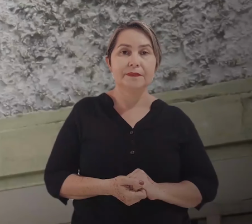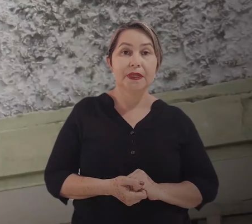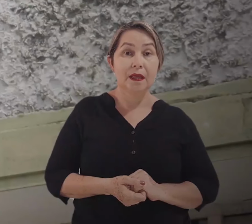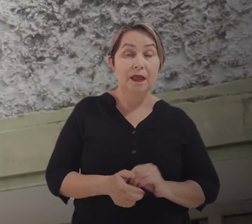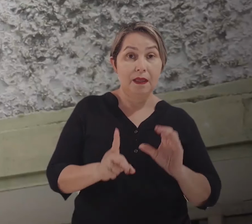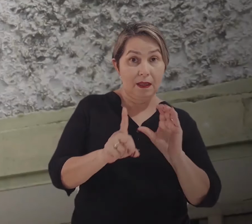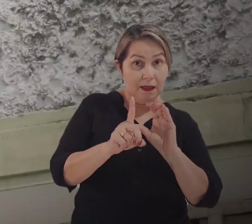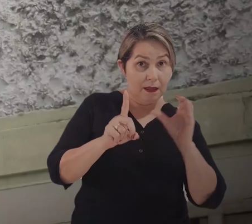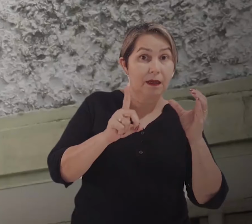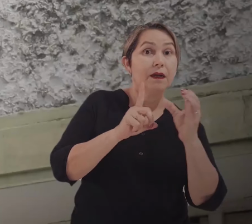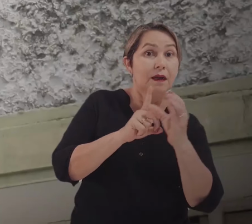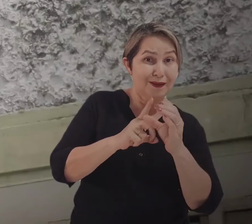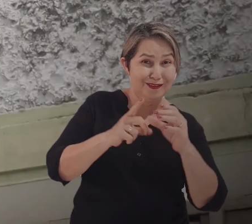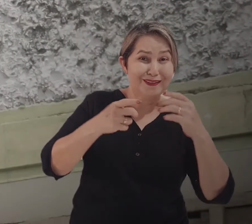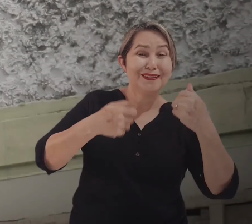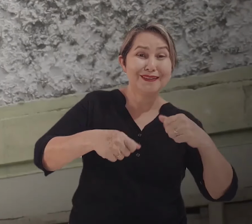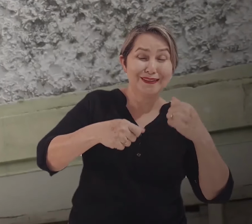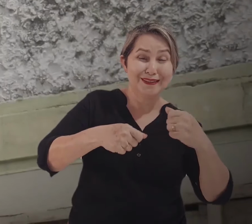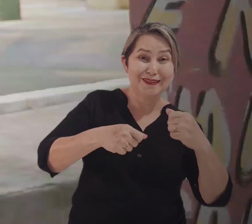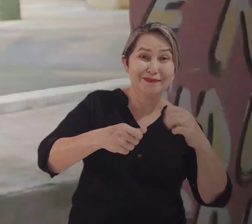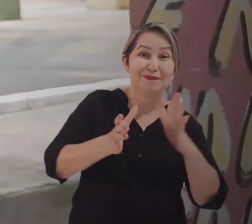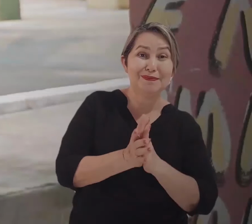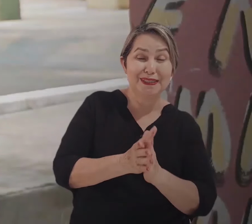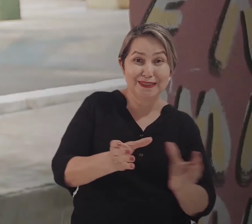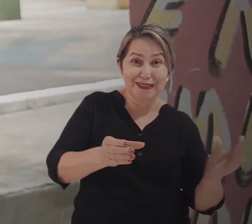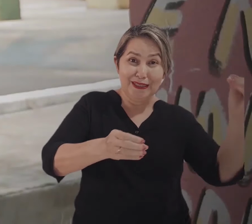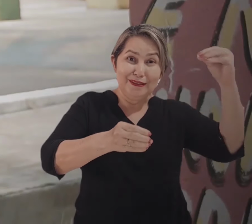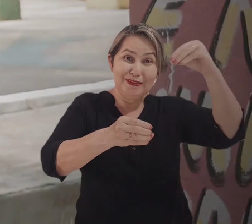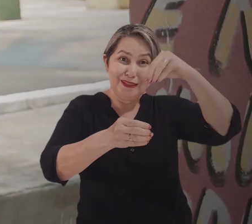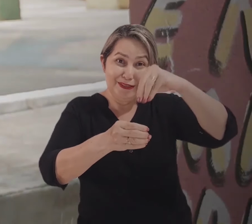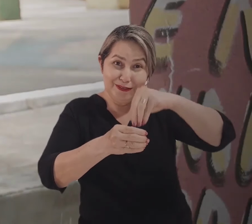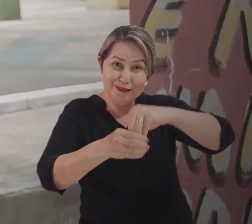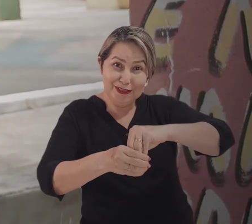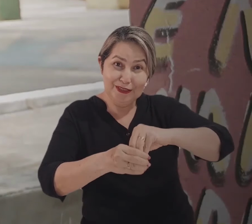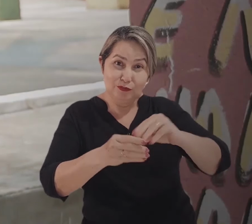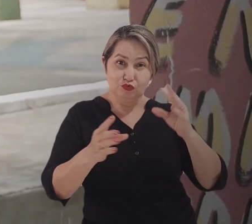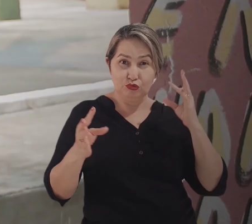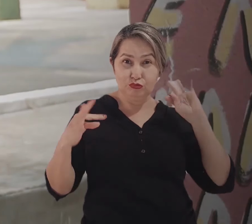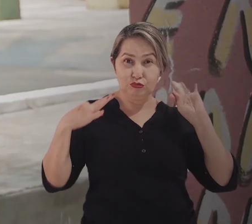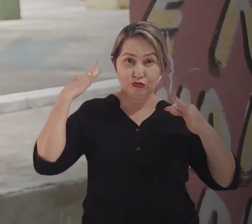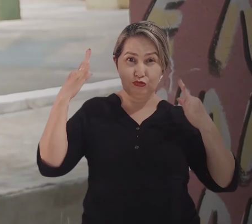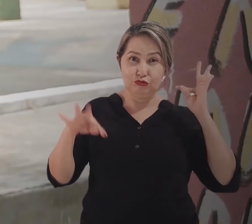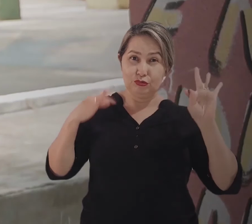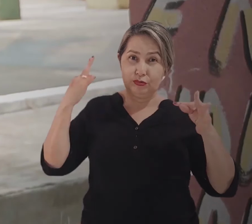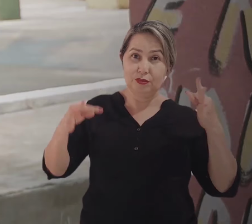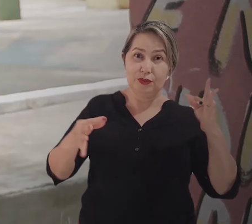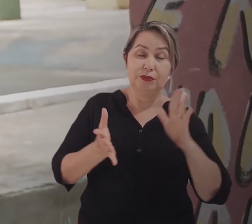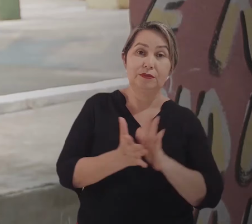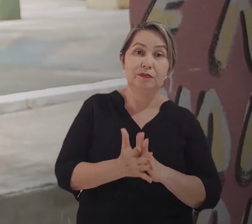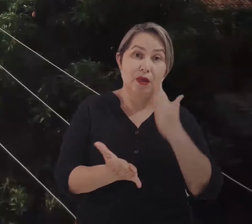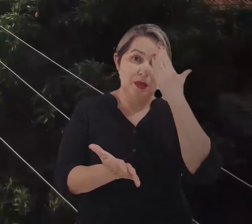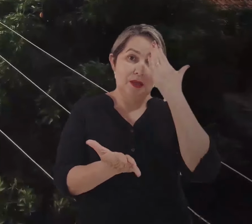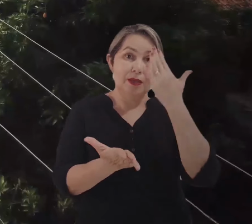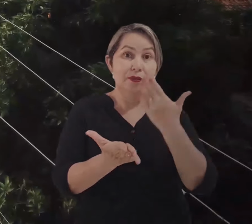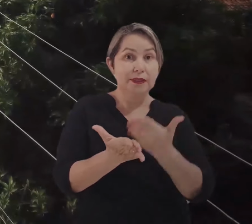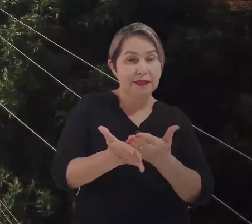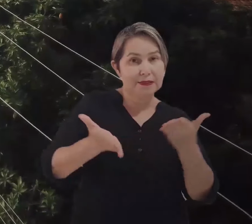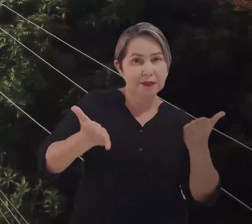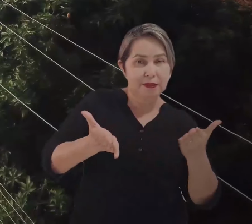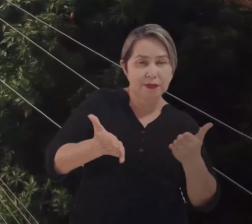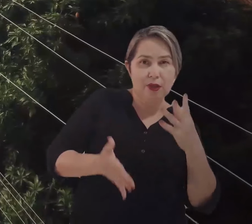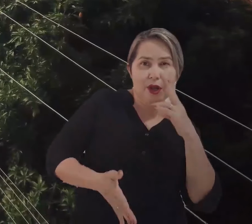Que a gente precisa fechar, que a gente precisa estar trazendo para dentro do turismo. Então eu acredito que agora é um olhar que a